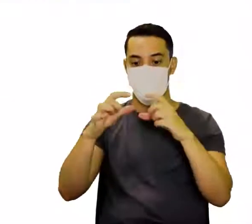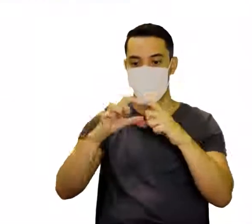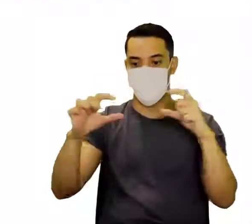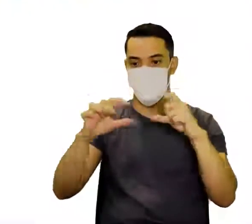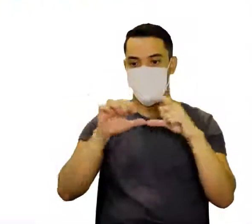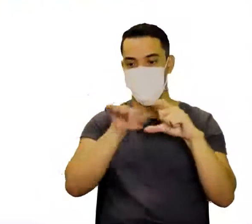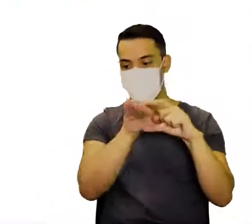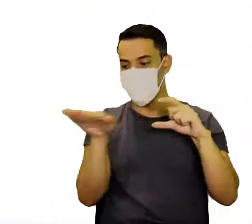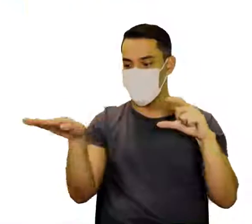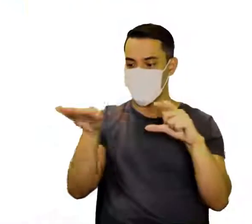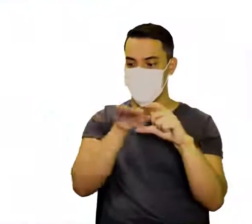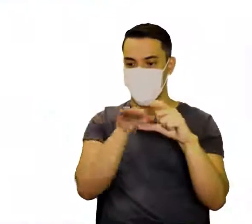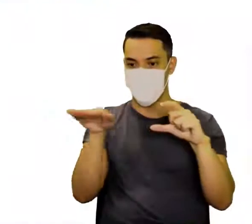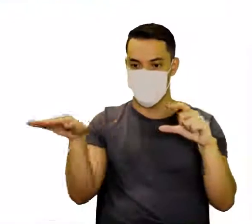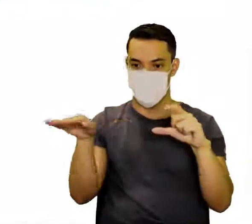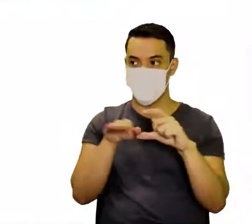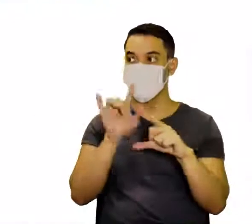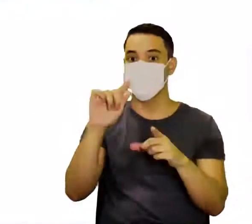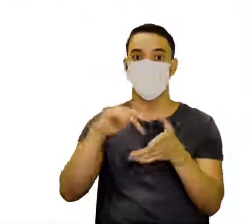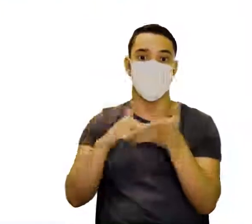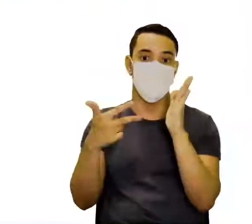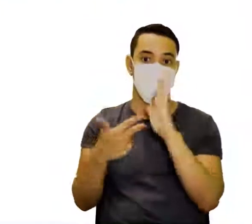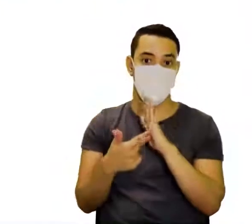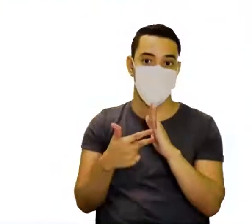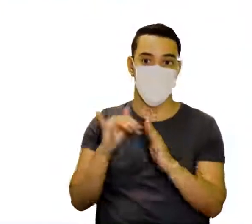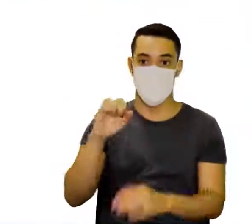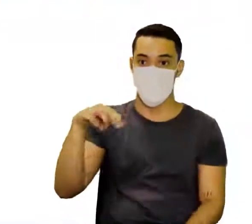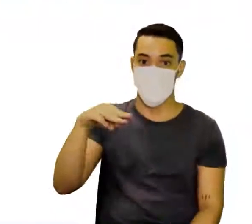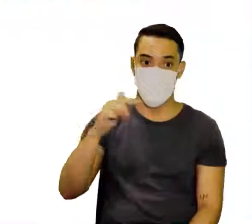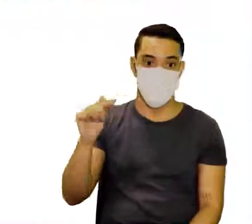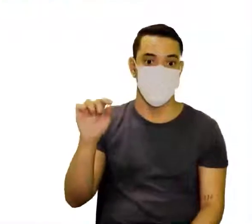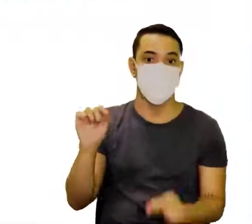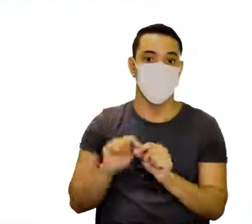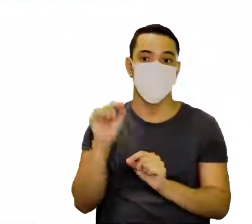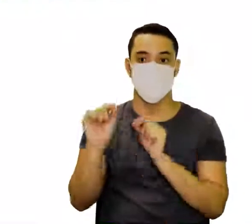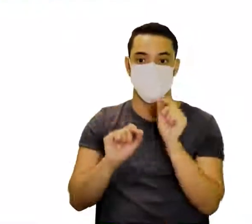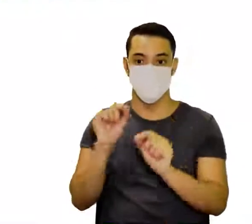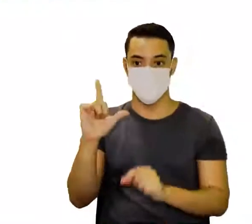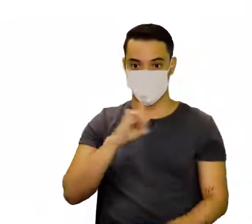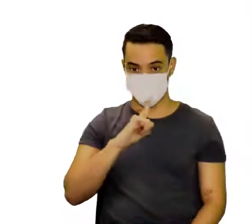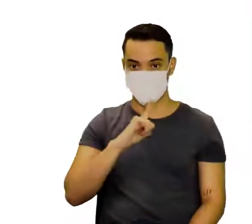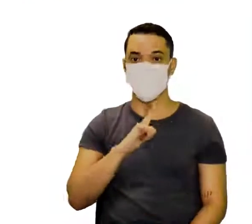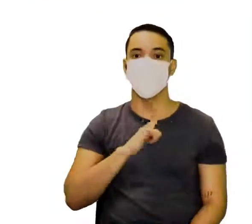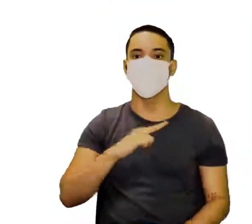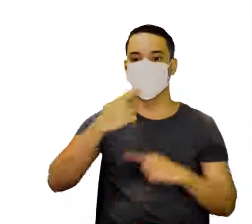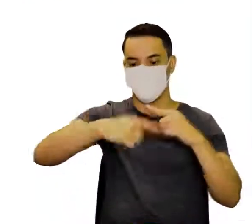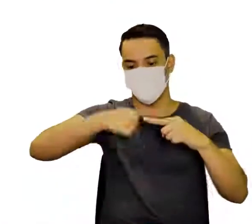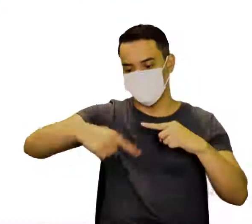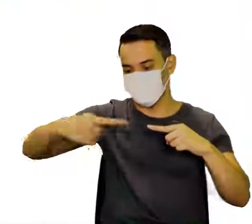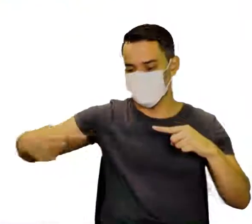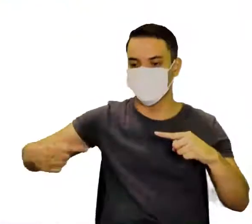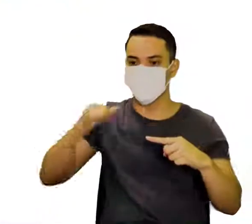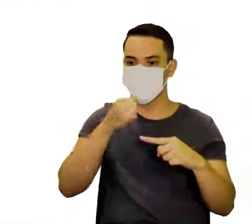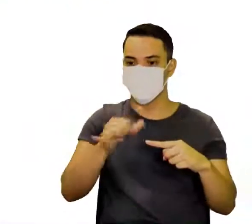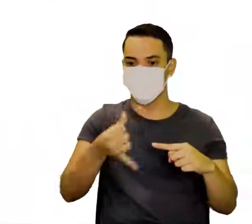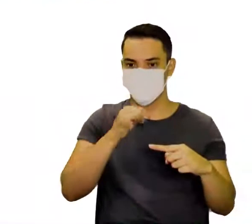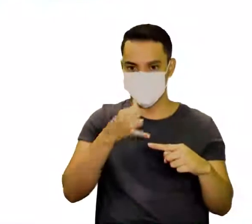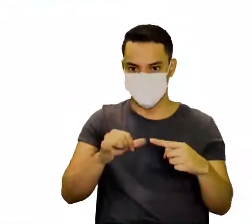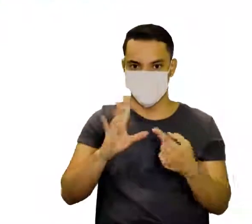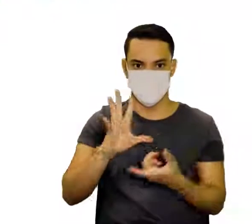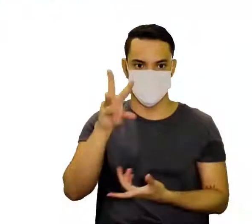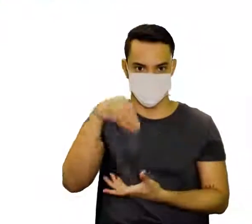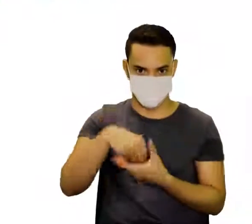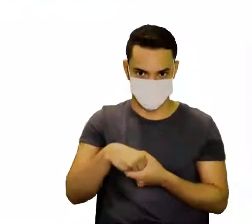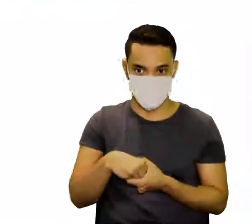saindo, ok? Esse ato do ímã entrar e sair vai gerar uma corrente aqui, tá